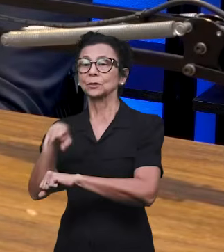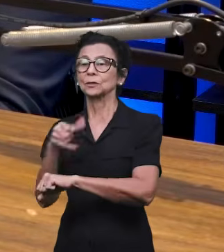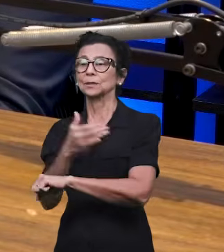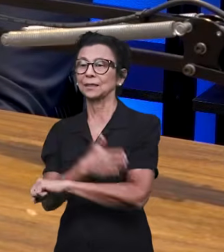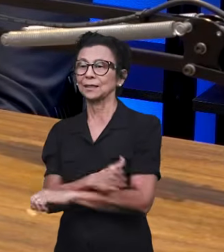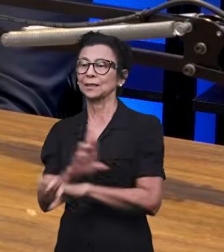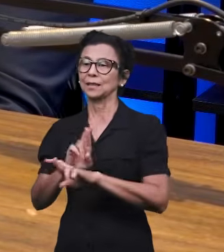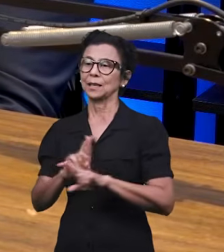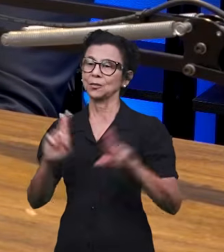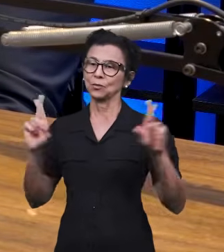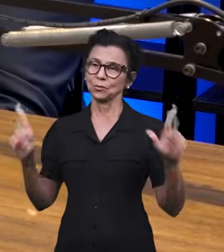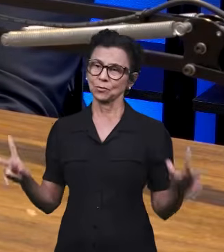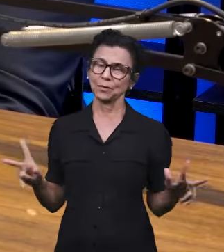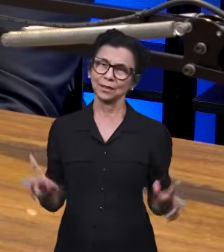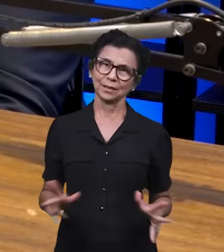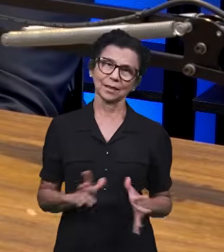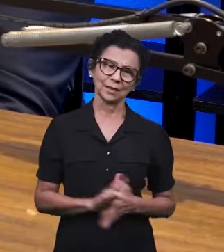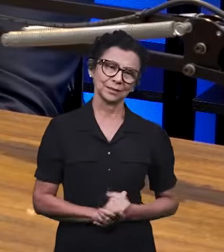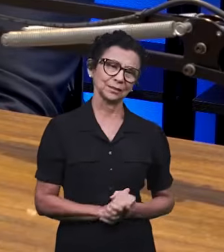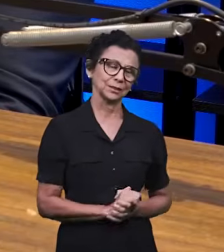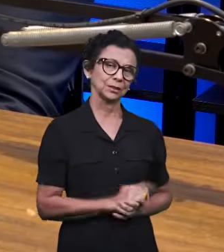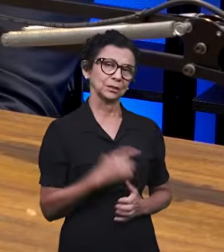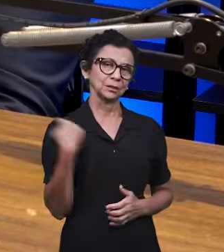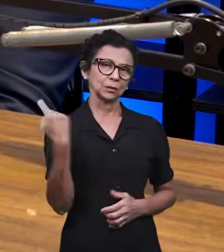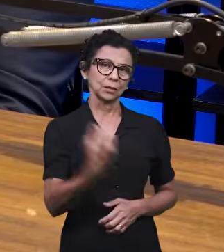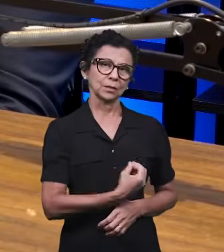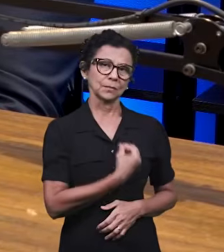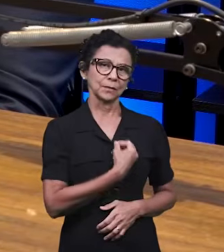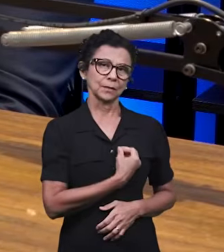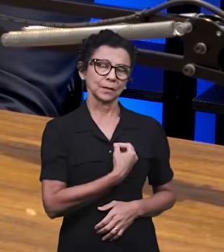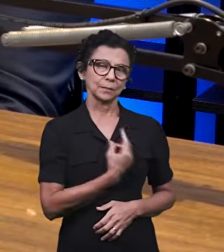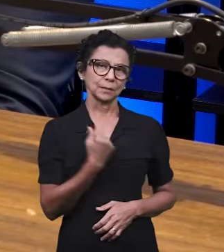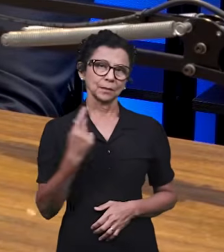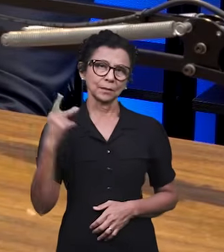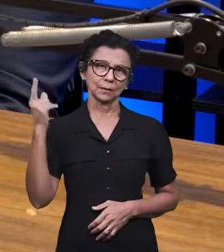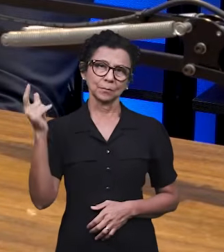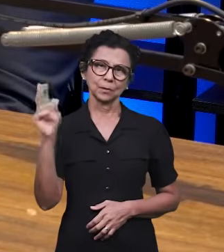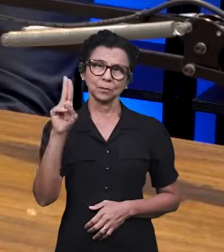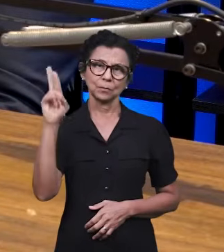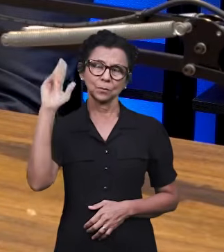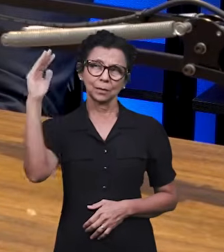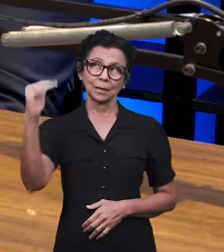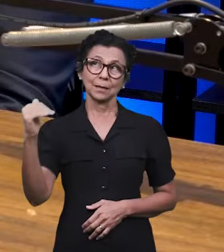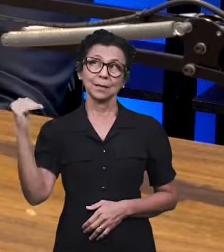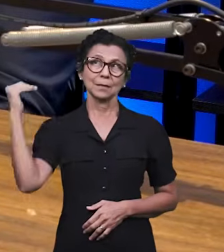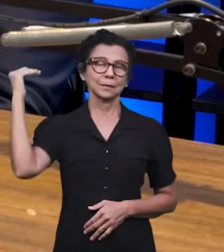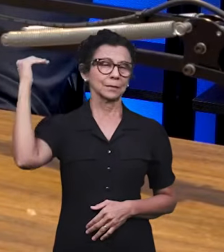Nova Jerusalém, o homem, né, nós viveremos para glorificar o nome do Senhor,